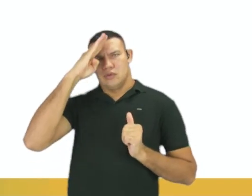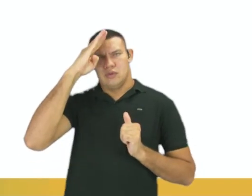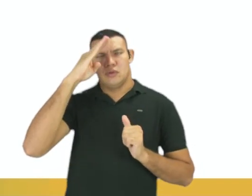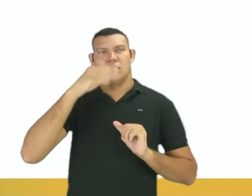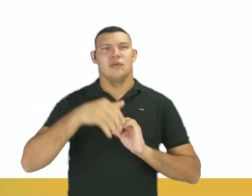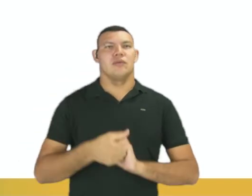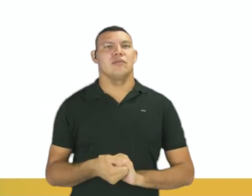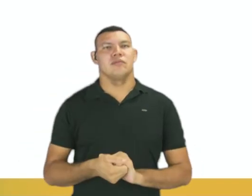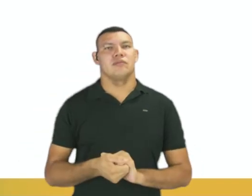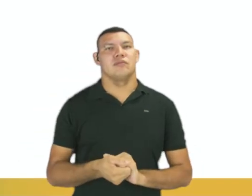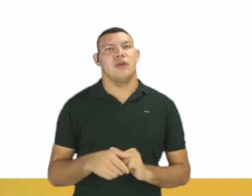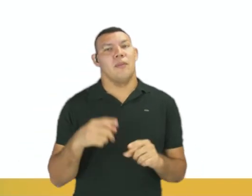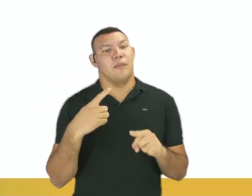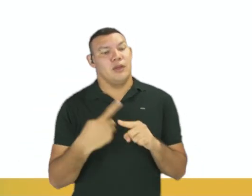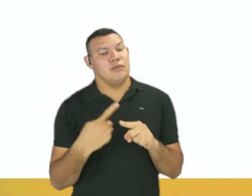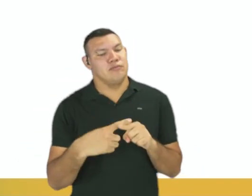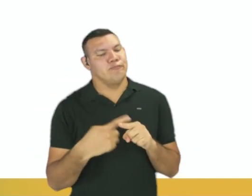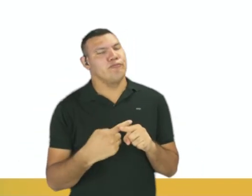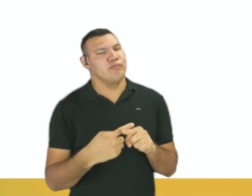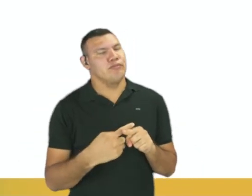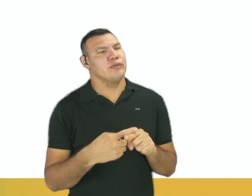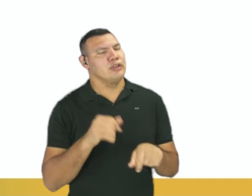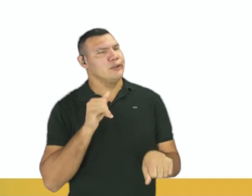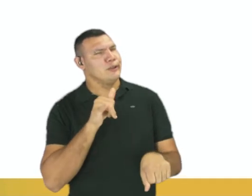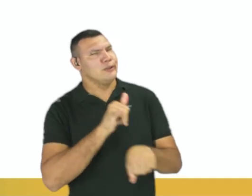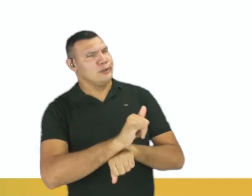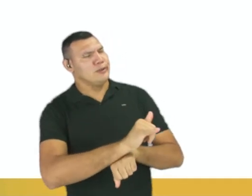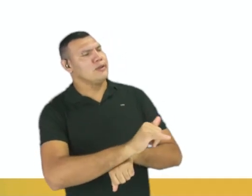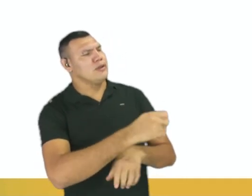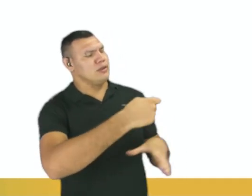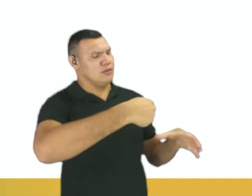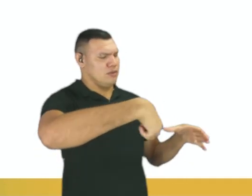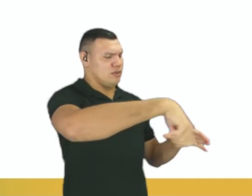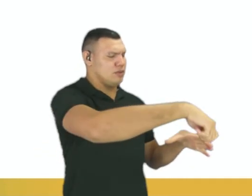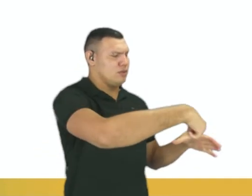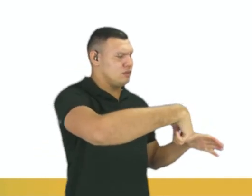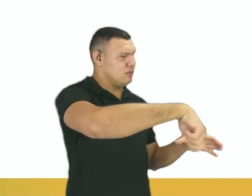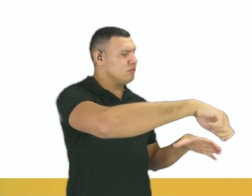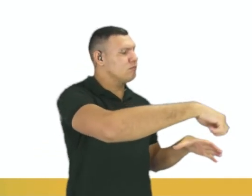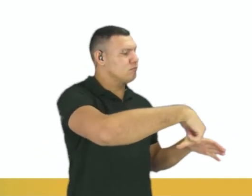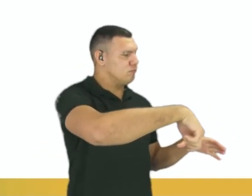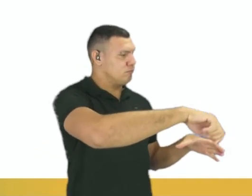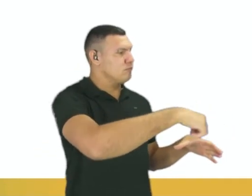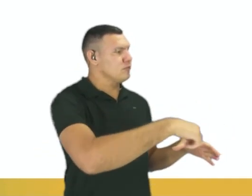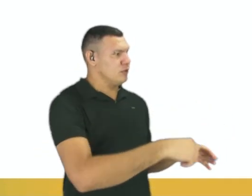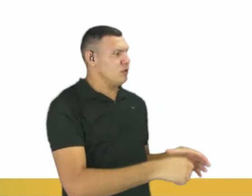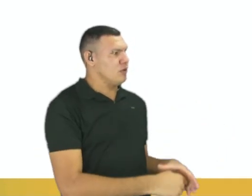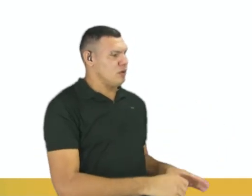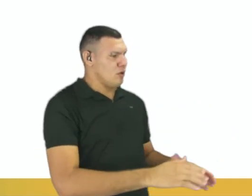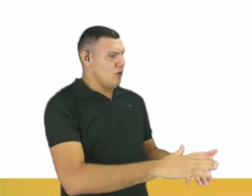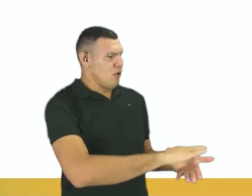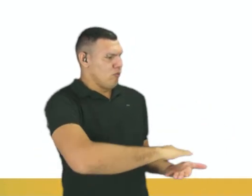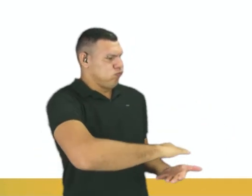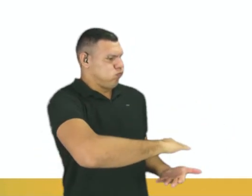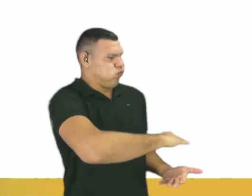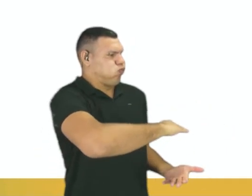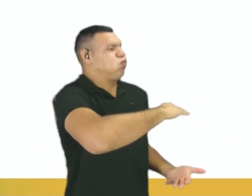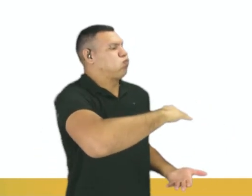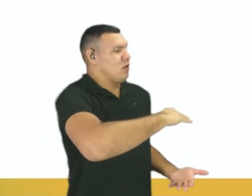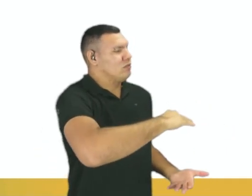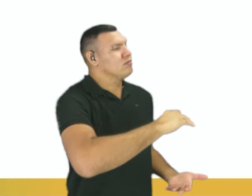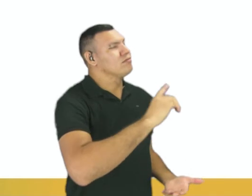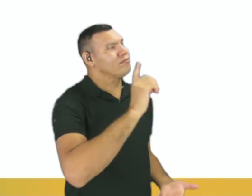enganar o cozinheiro de modo que o cozinheiro colocasse mais comida para ele assim